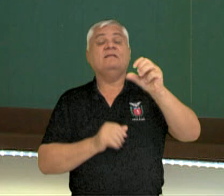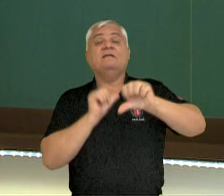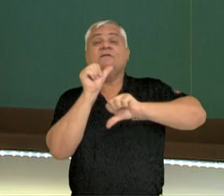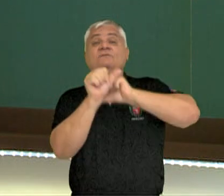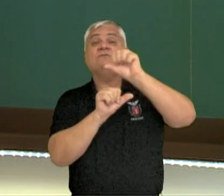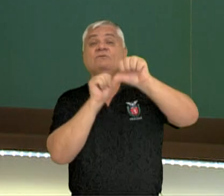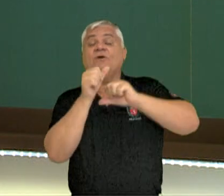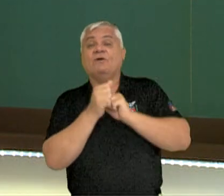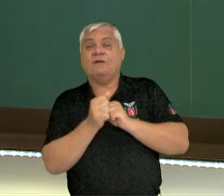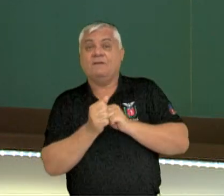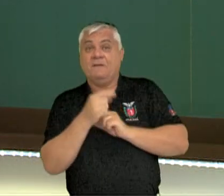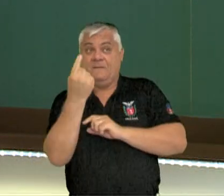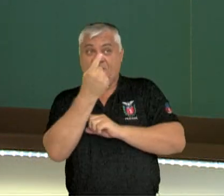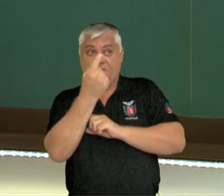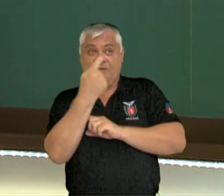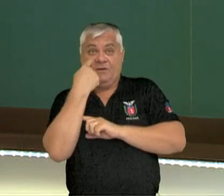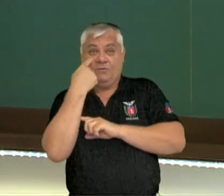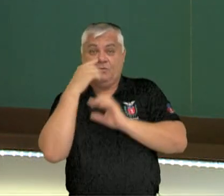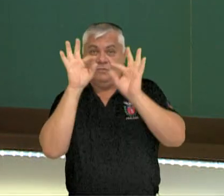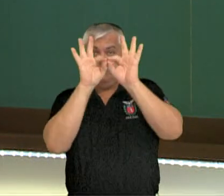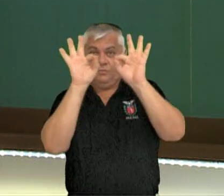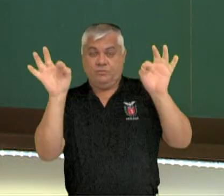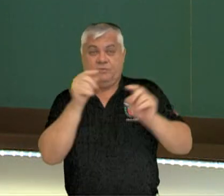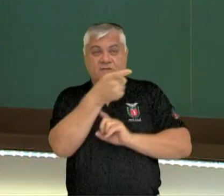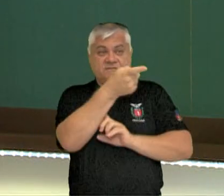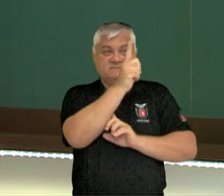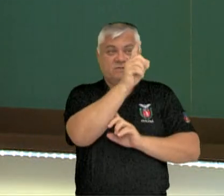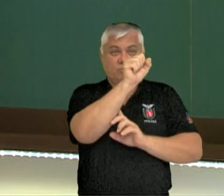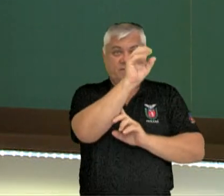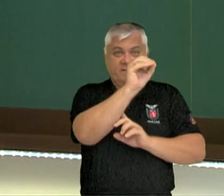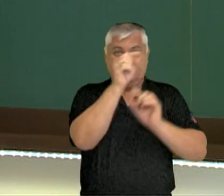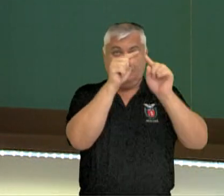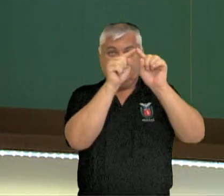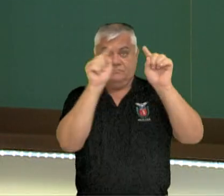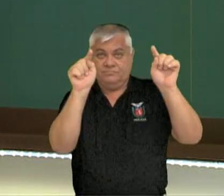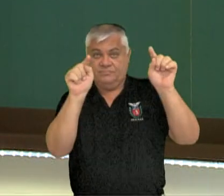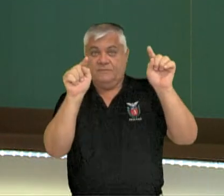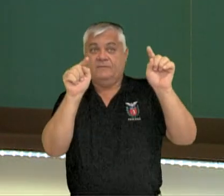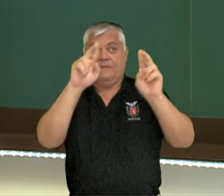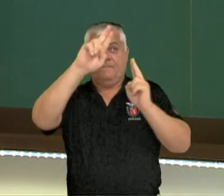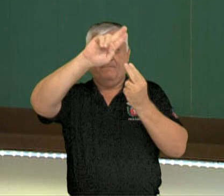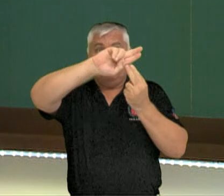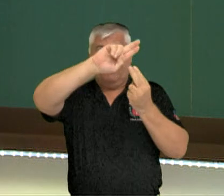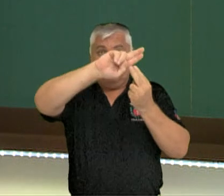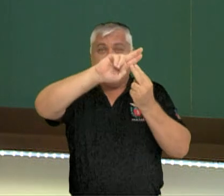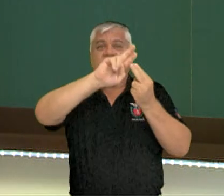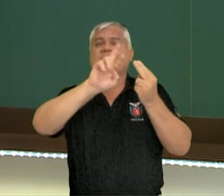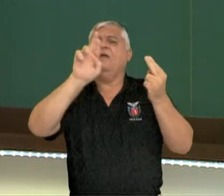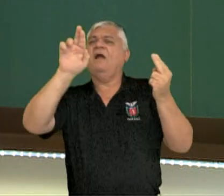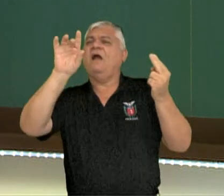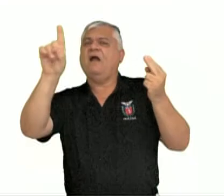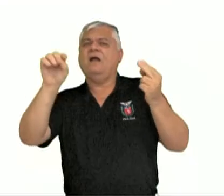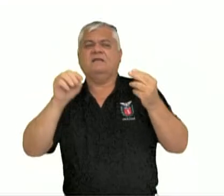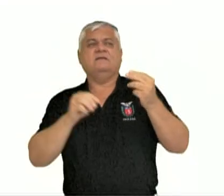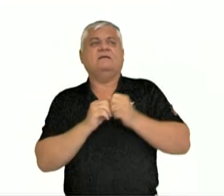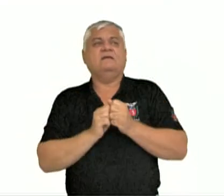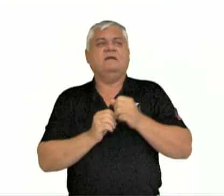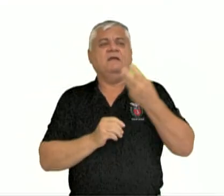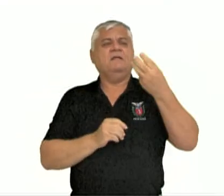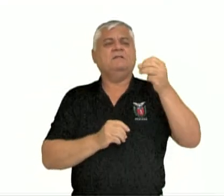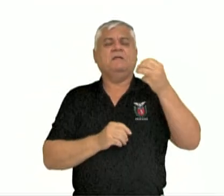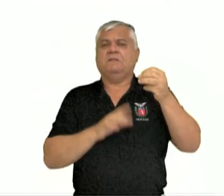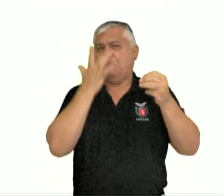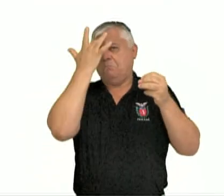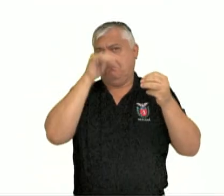Na primeira linha, aquilo que a gente conhece, 180 graus é π radianos e 30 graus a gente não